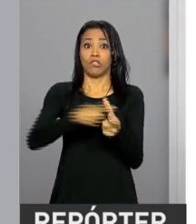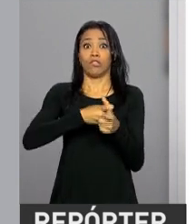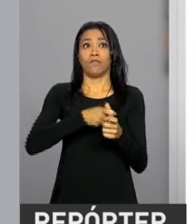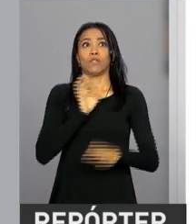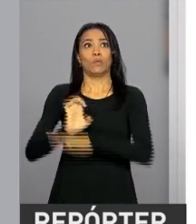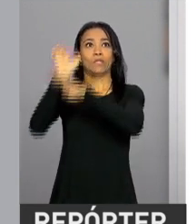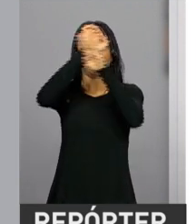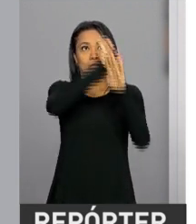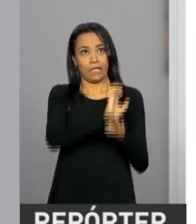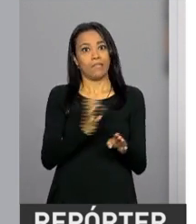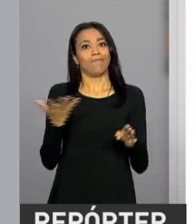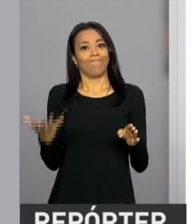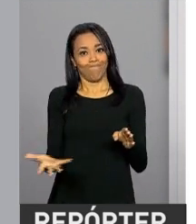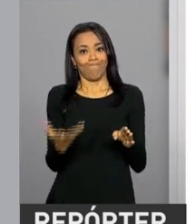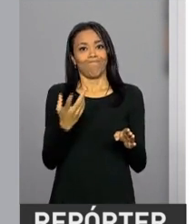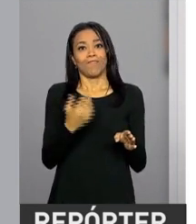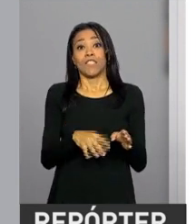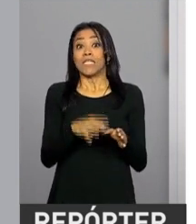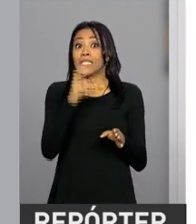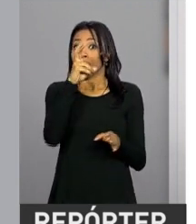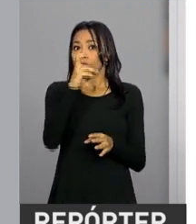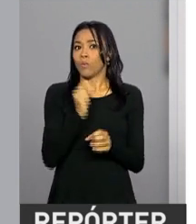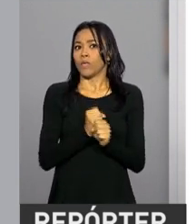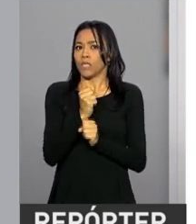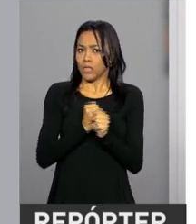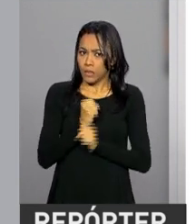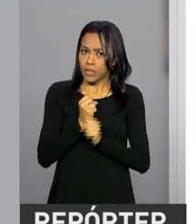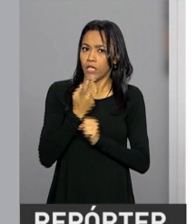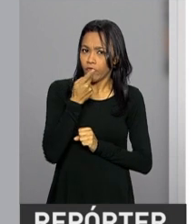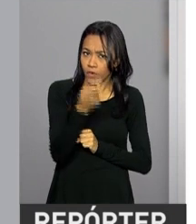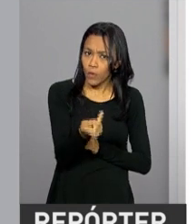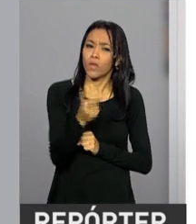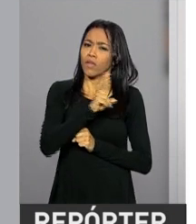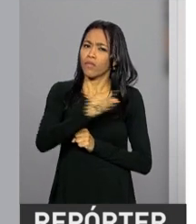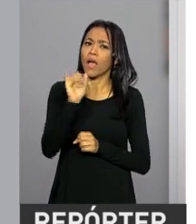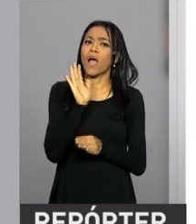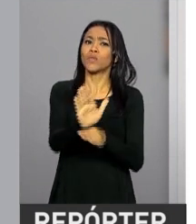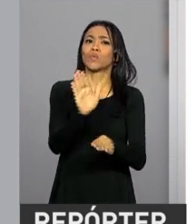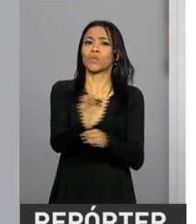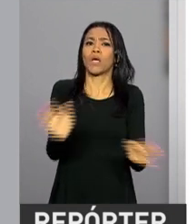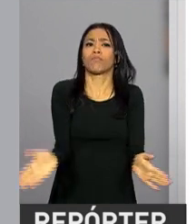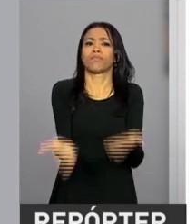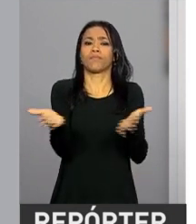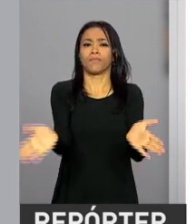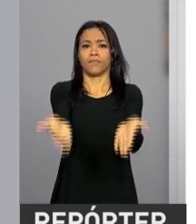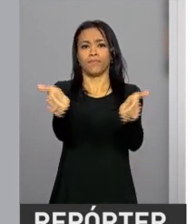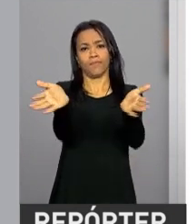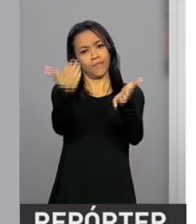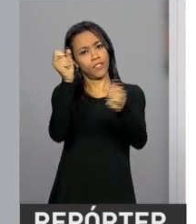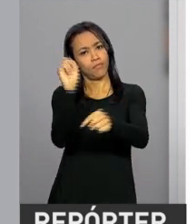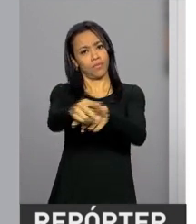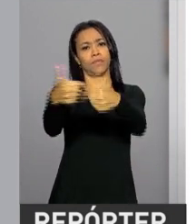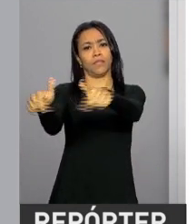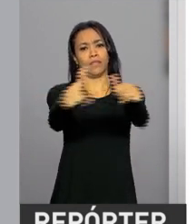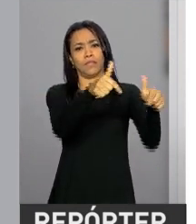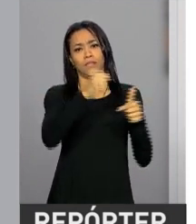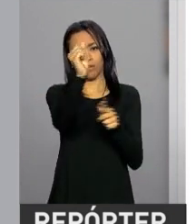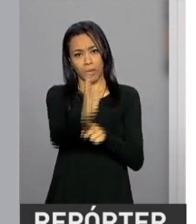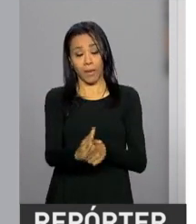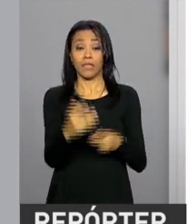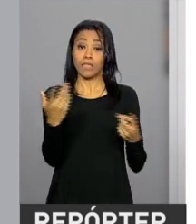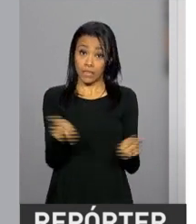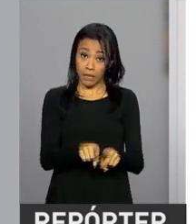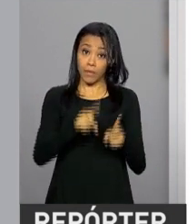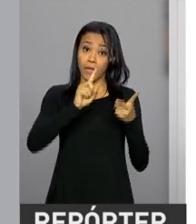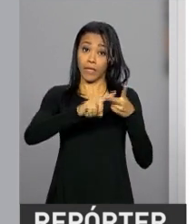com a União, uma demanda de pelo menos 5 anos, segundo Michel Temer, que vai ajudar na geração de emprego no país. O